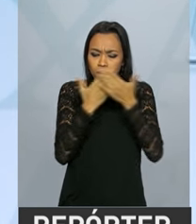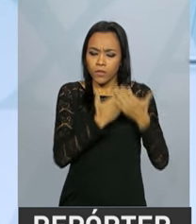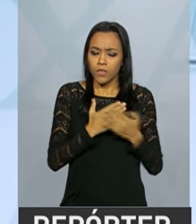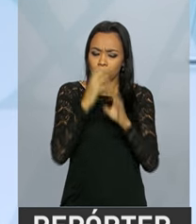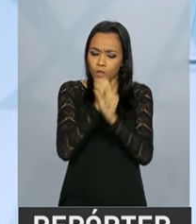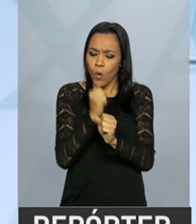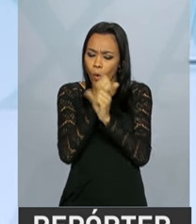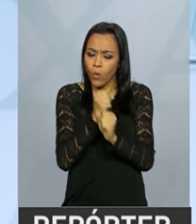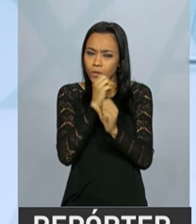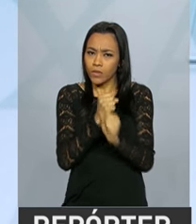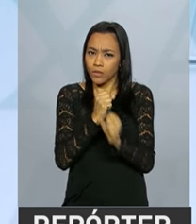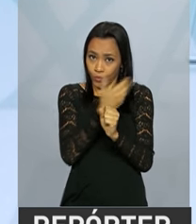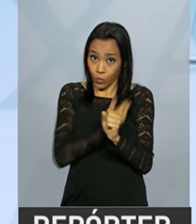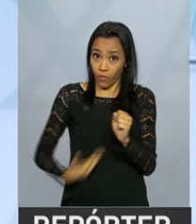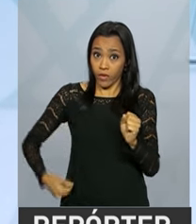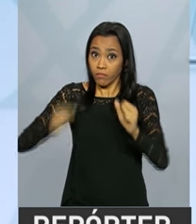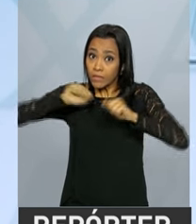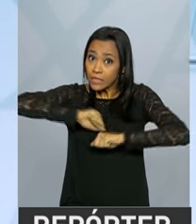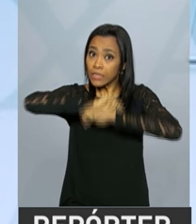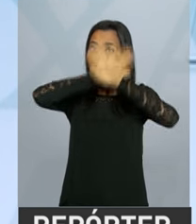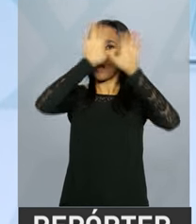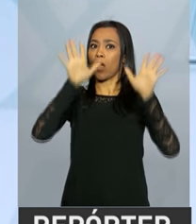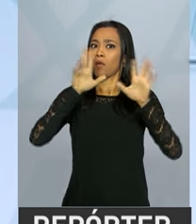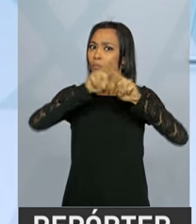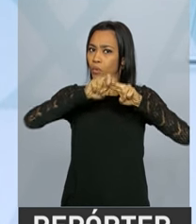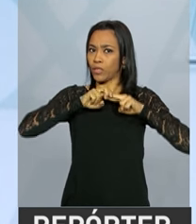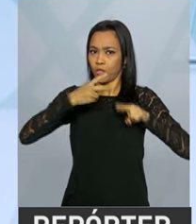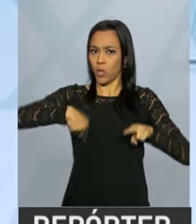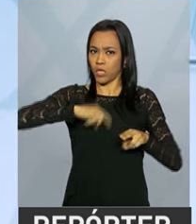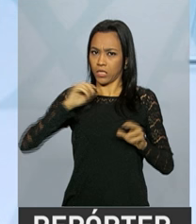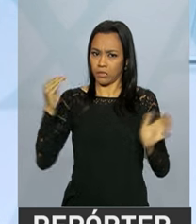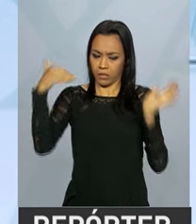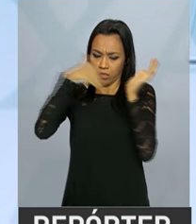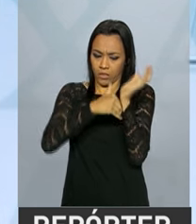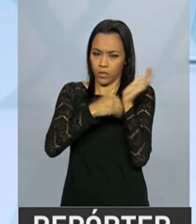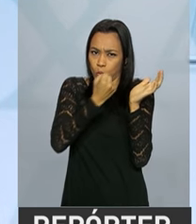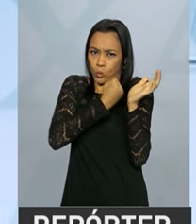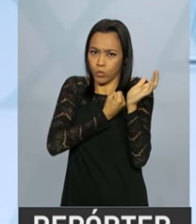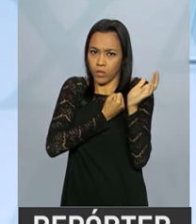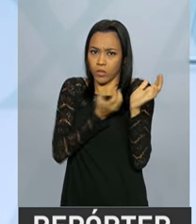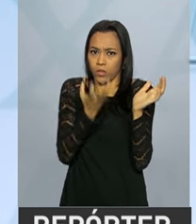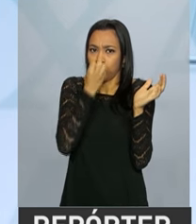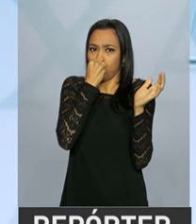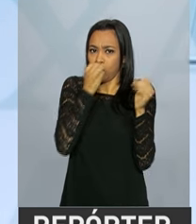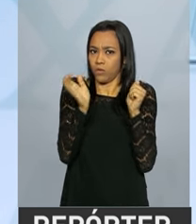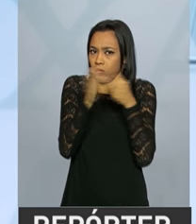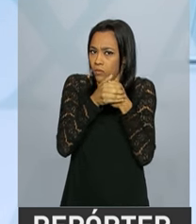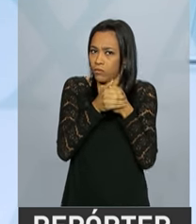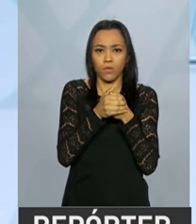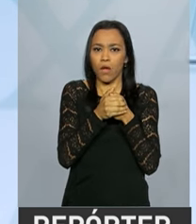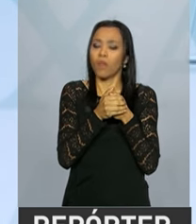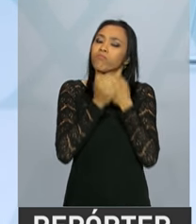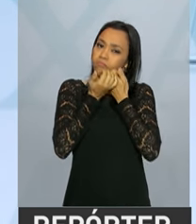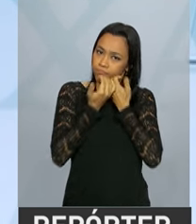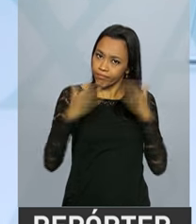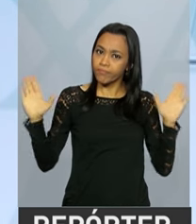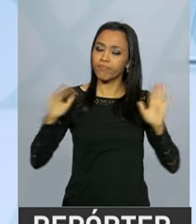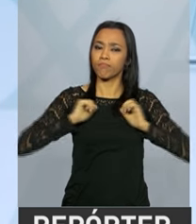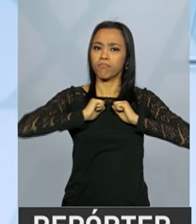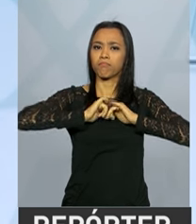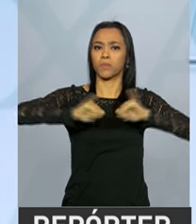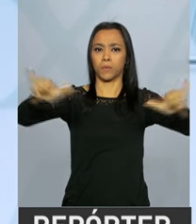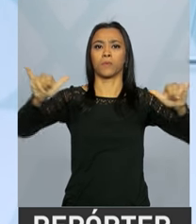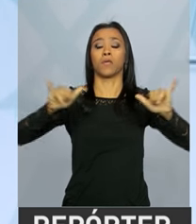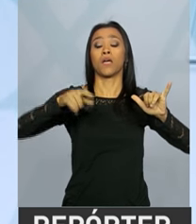Total transparência por ISO não escondemos números Estas são cifras que para o